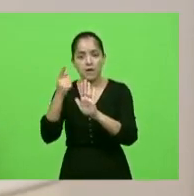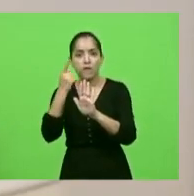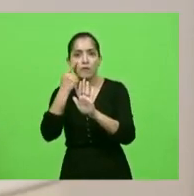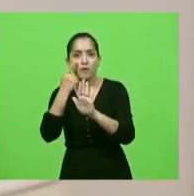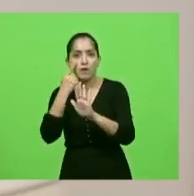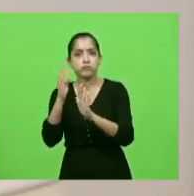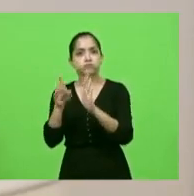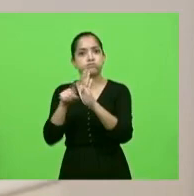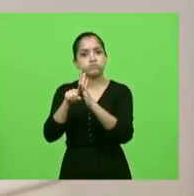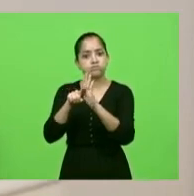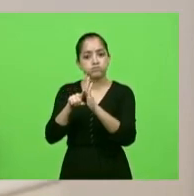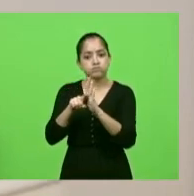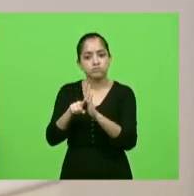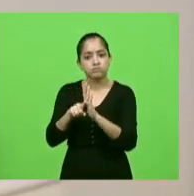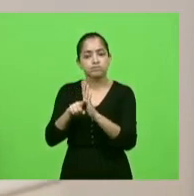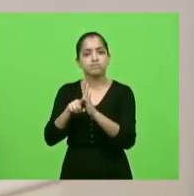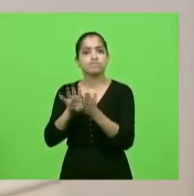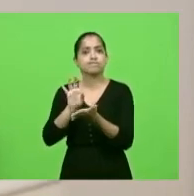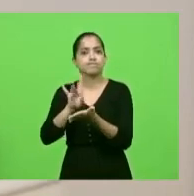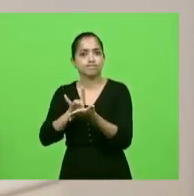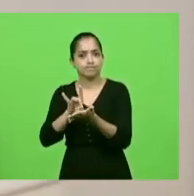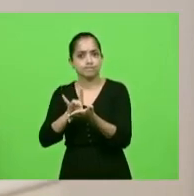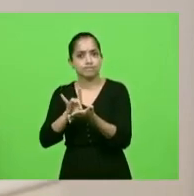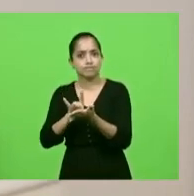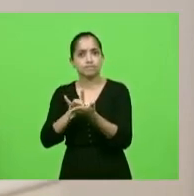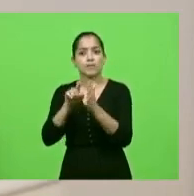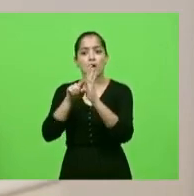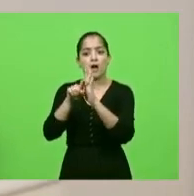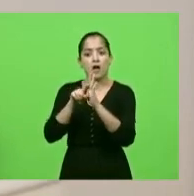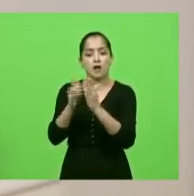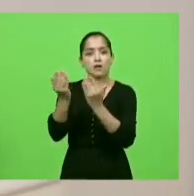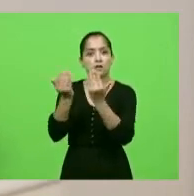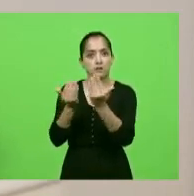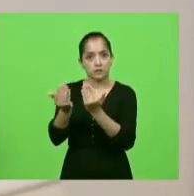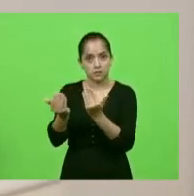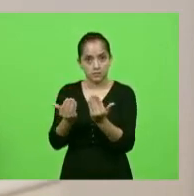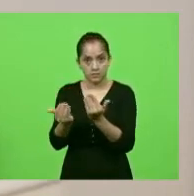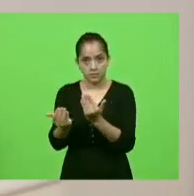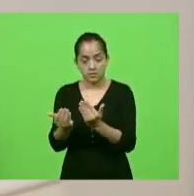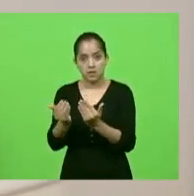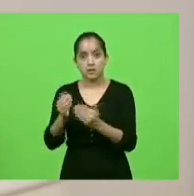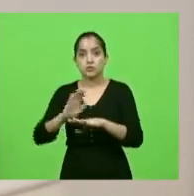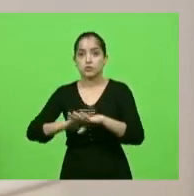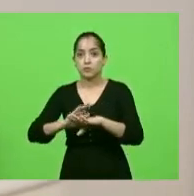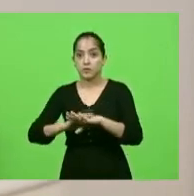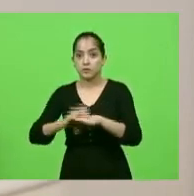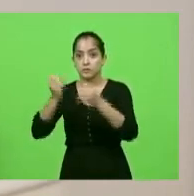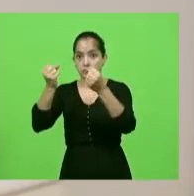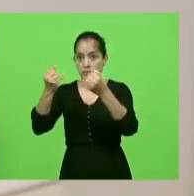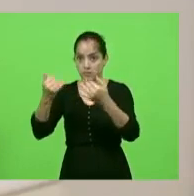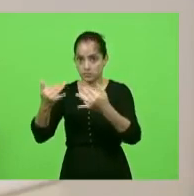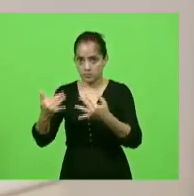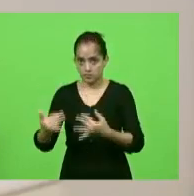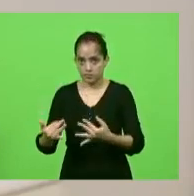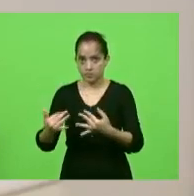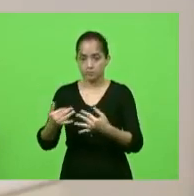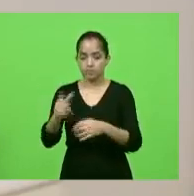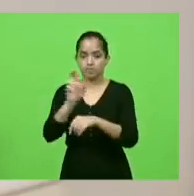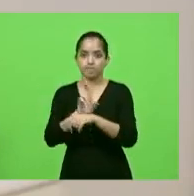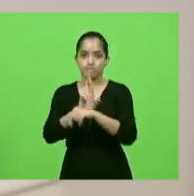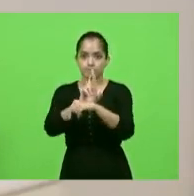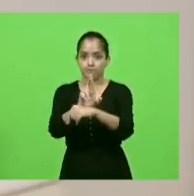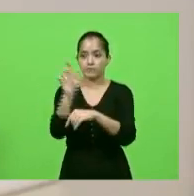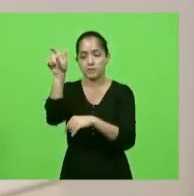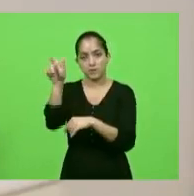sua regularidade, bem como apurada a existência de indícios sobre as condutas narradas e imputadas ao representado.